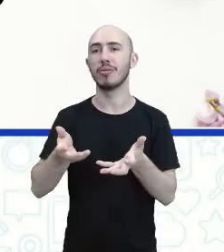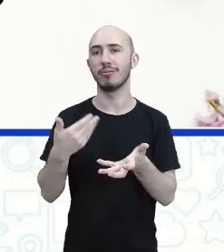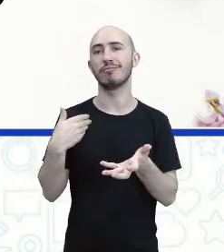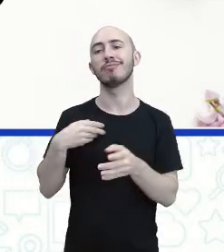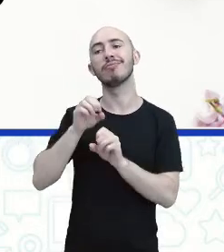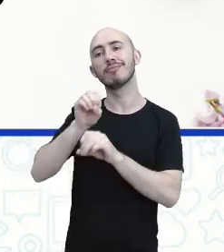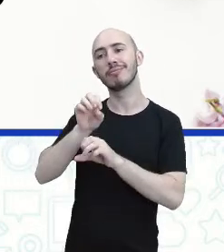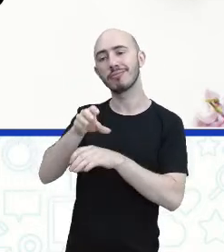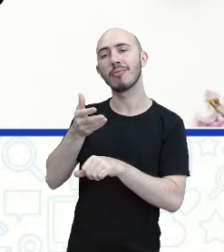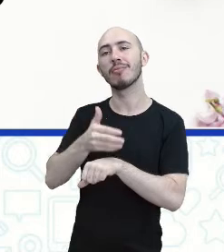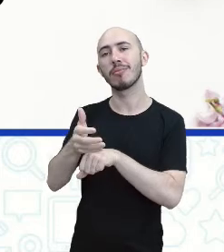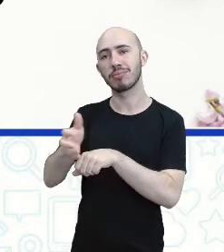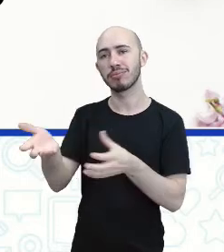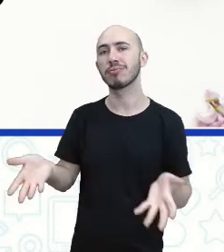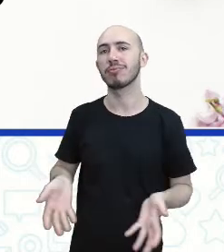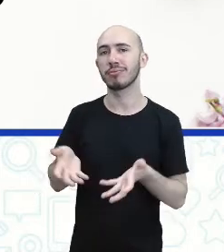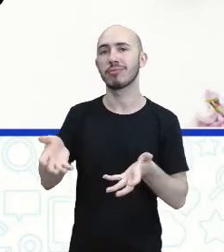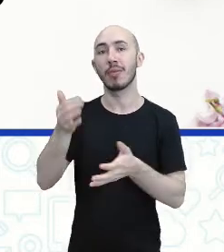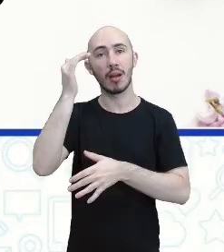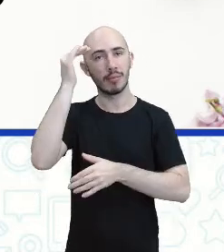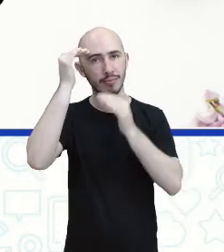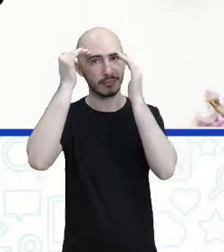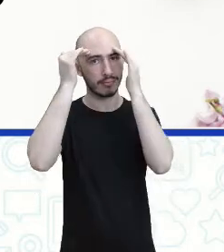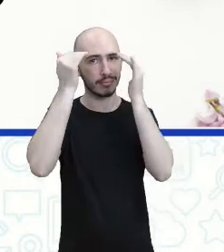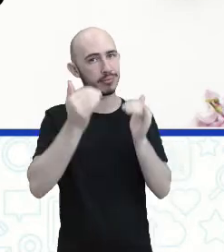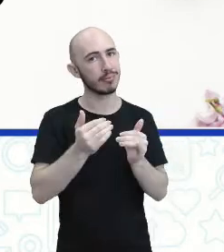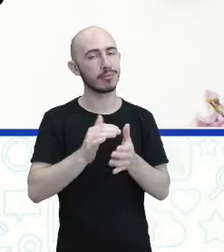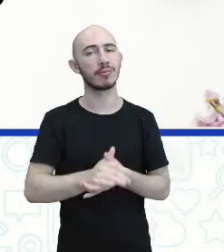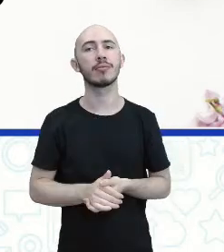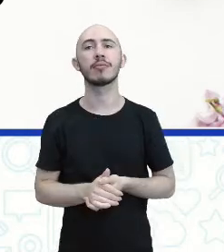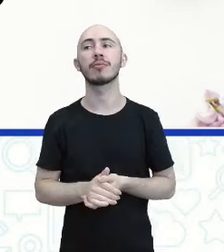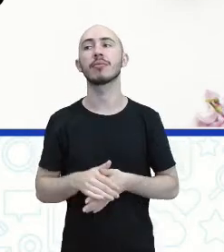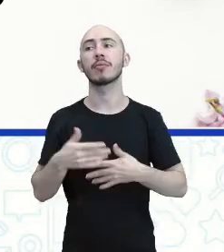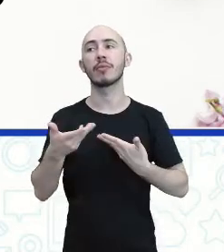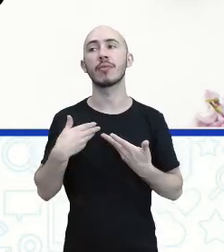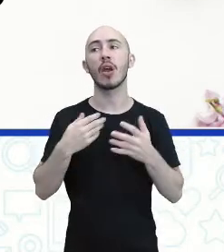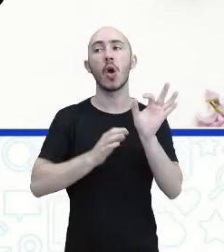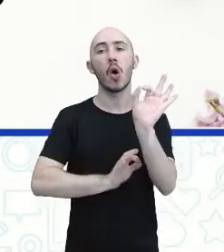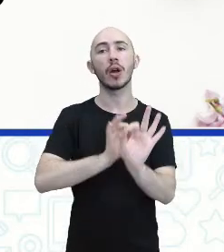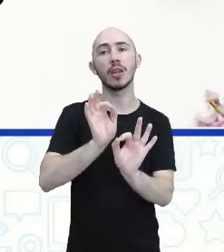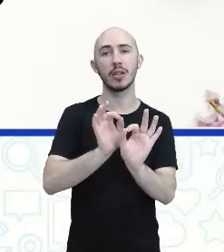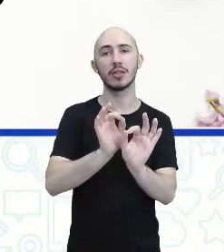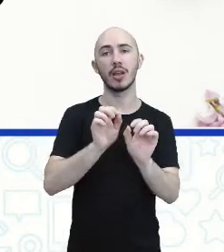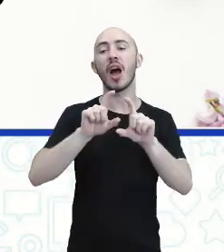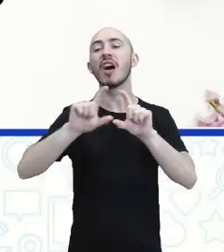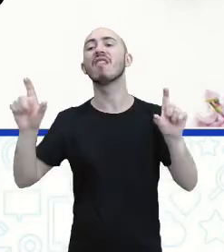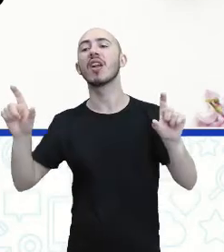solicitada. Quando eu digo que organizadas em uma ordem, eu quero dizer a ordem da